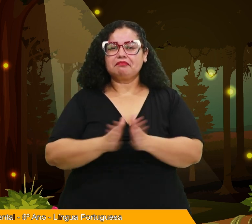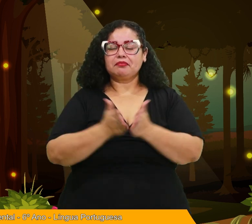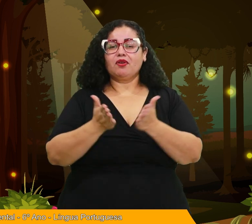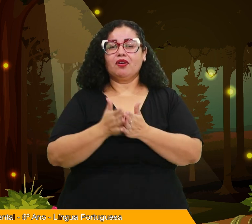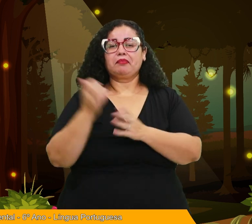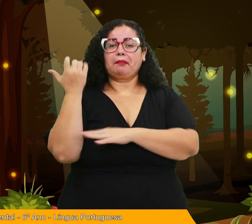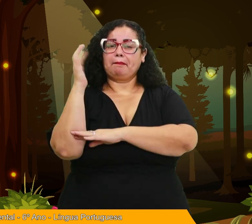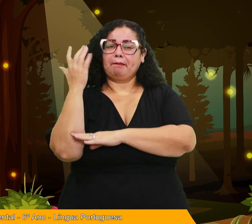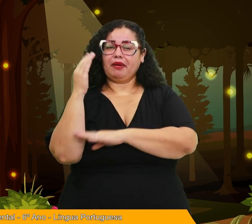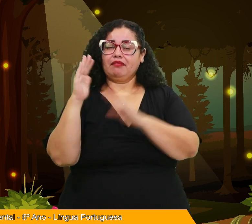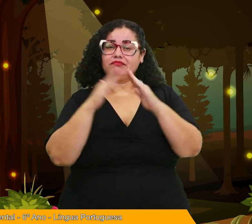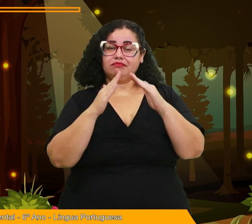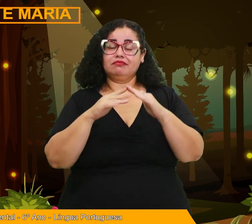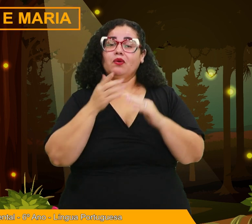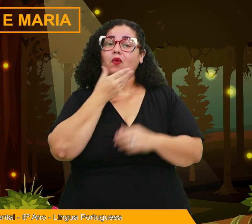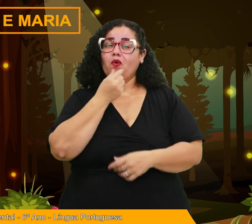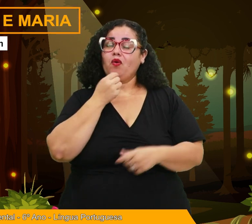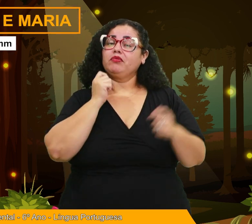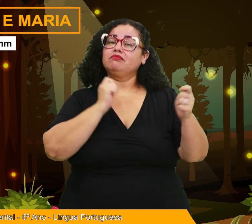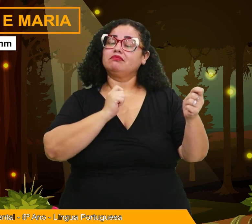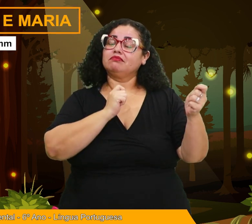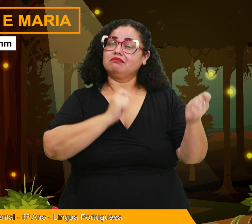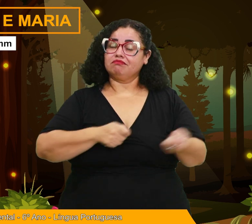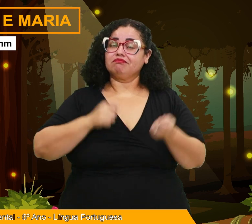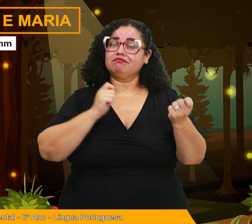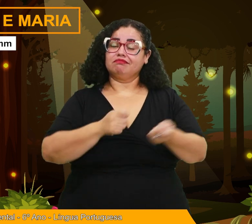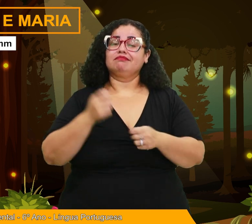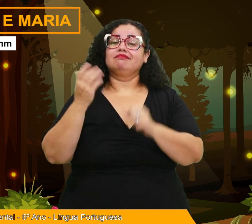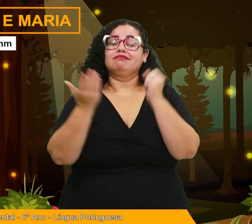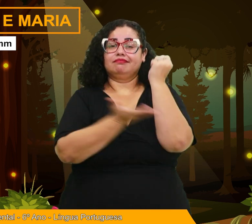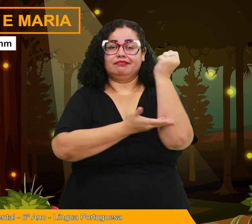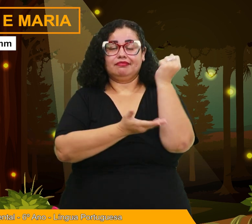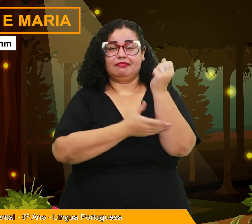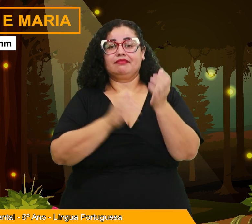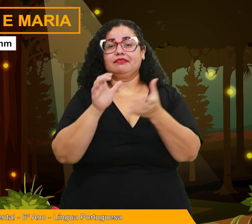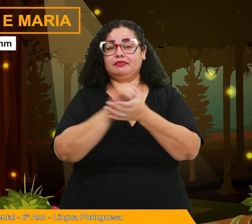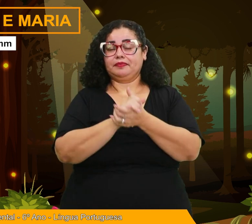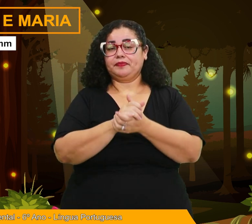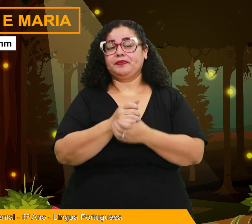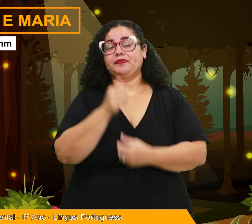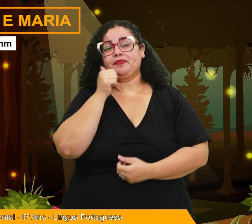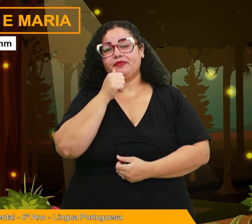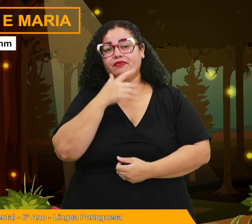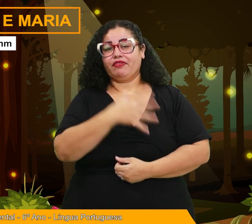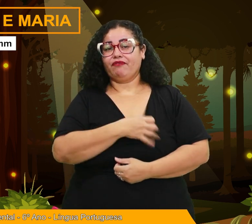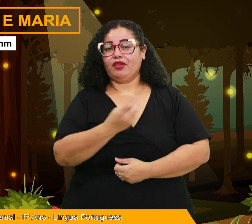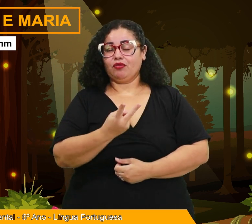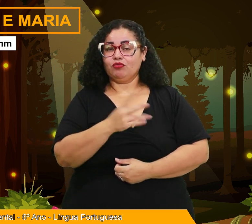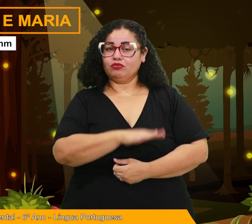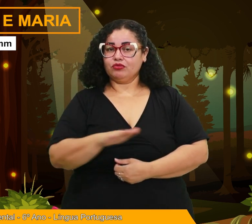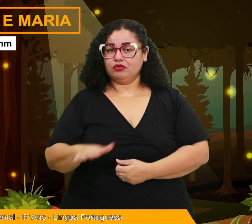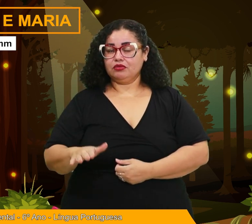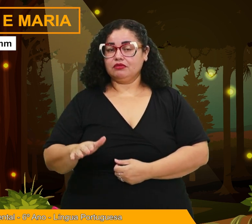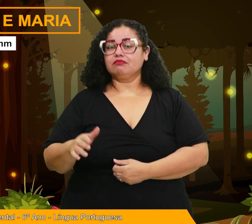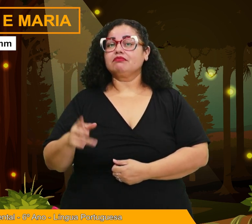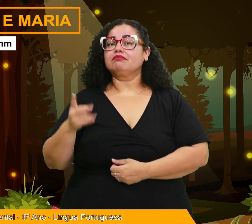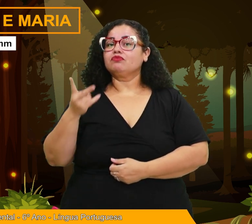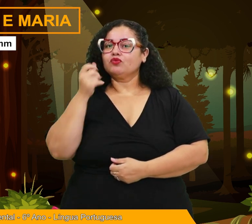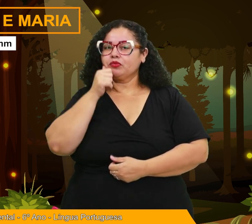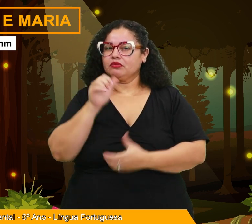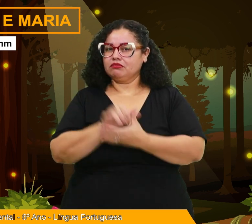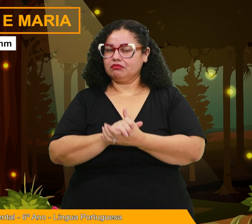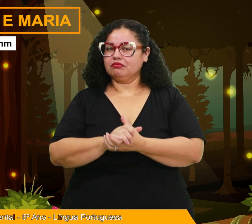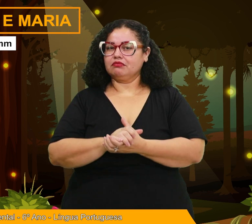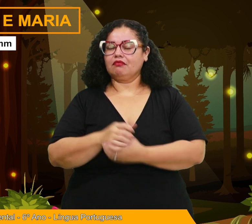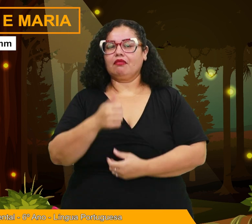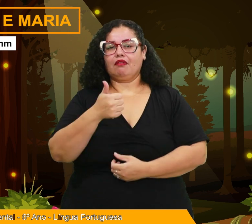na qual morava um lenhador, com sua segunda esposa e seus 2 filhinhos, nascidos do primeiro casamento. O